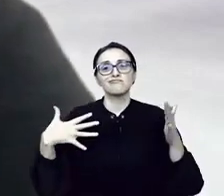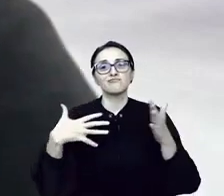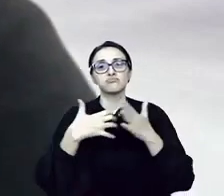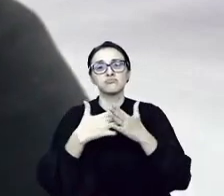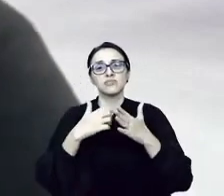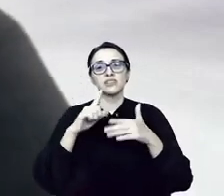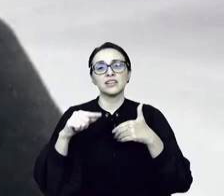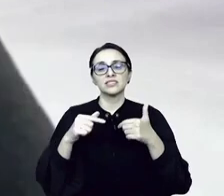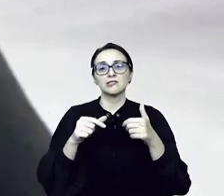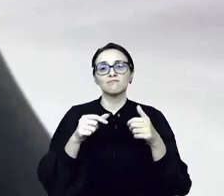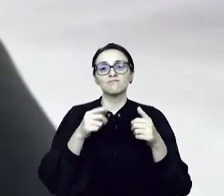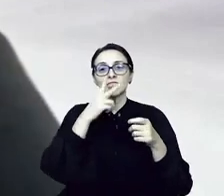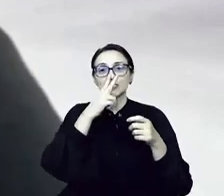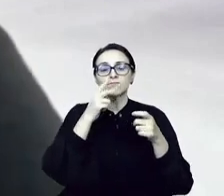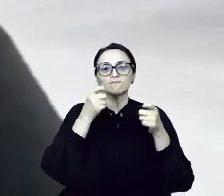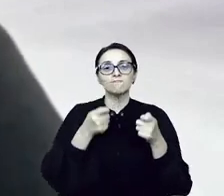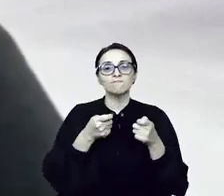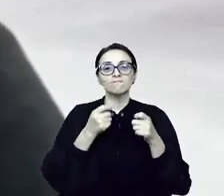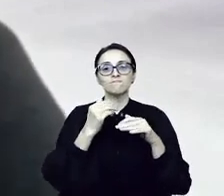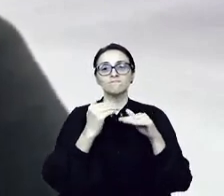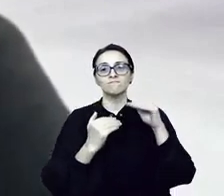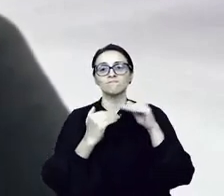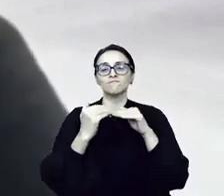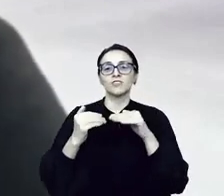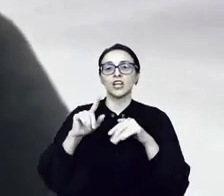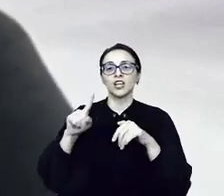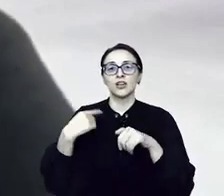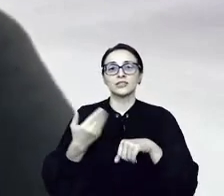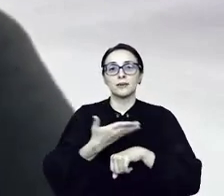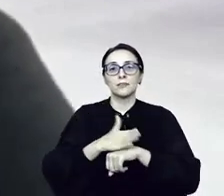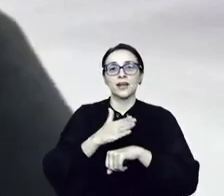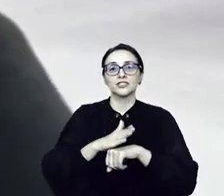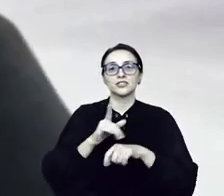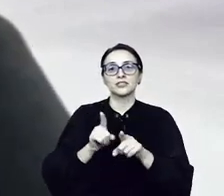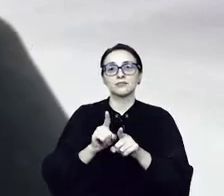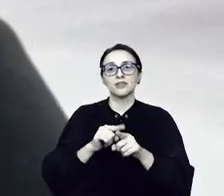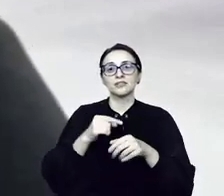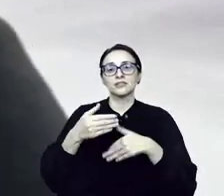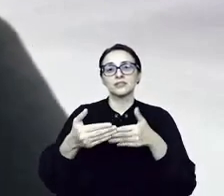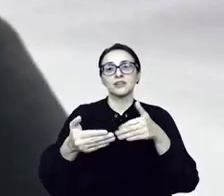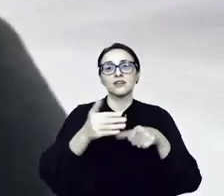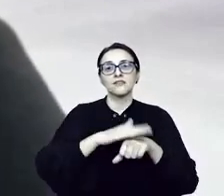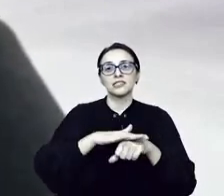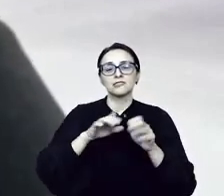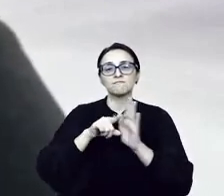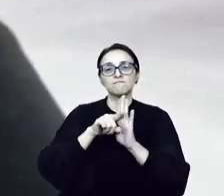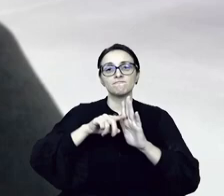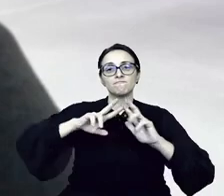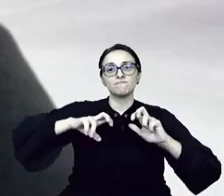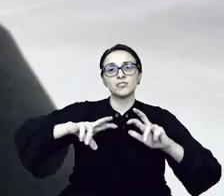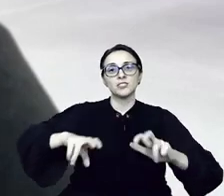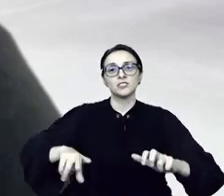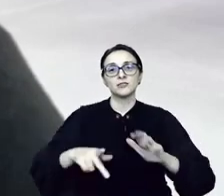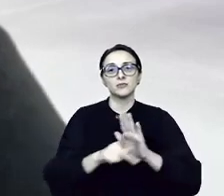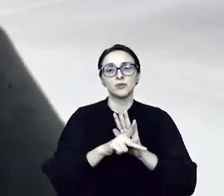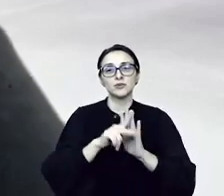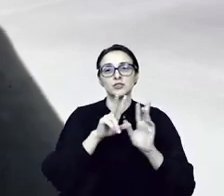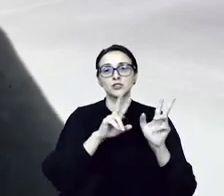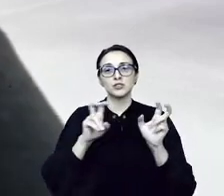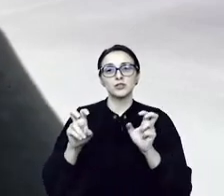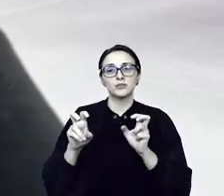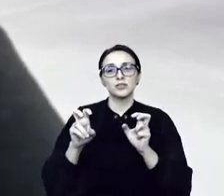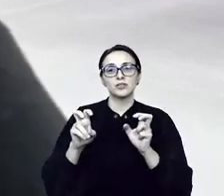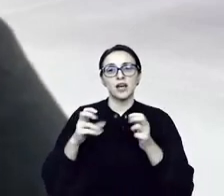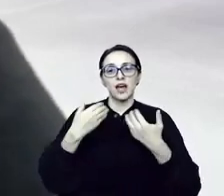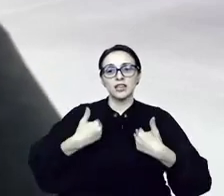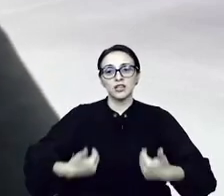instabilidade. Dificilmente, a gente sabe que na nossa prática, a gente acaba fazendo uma investigação apropriada sobre a